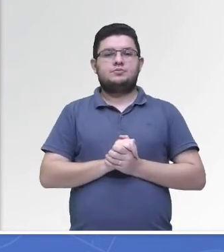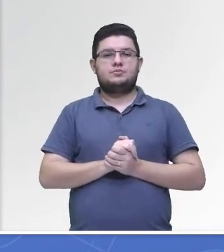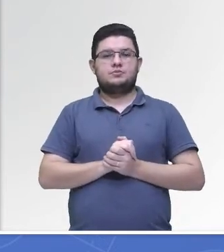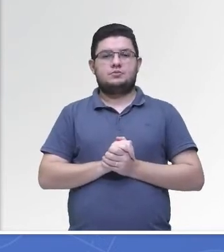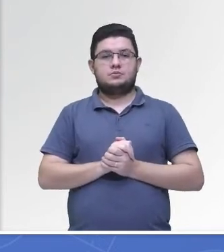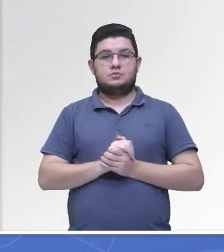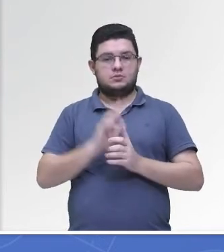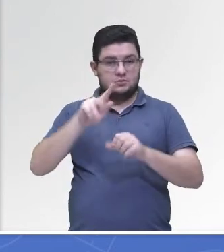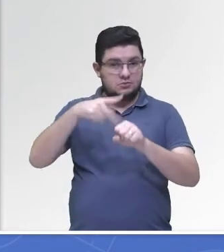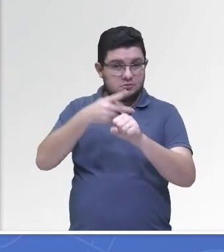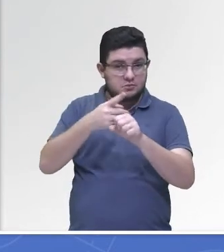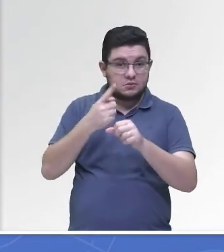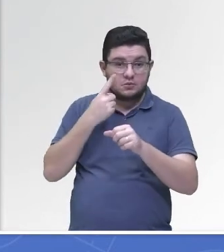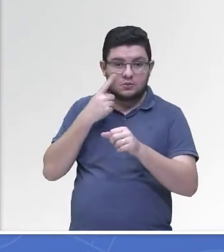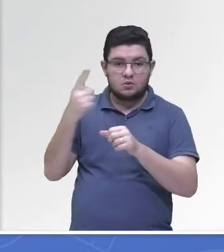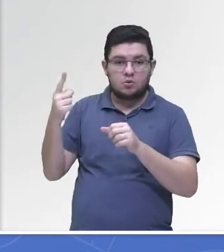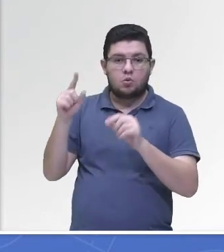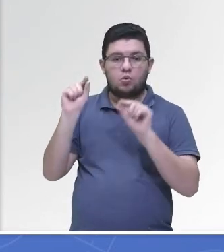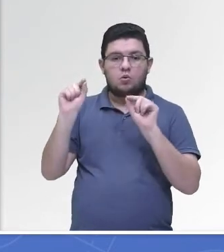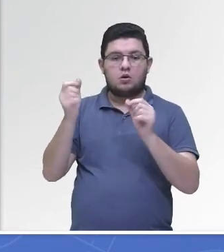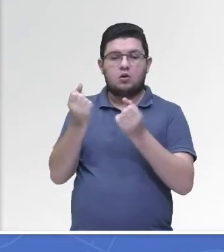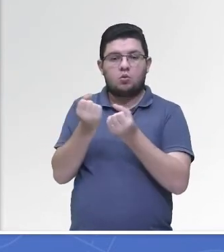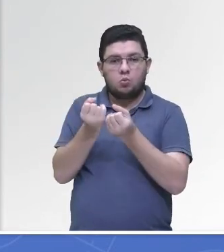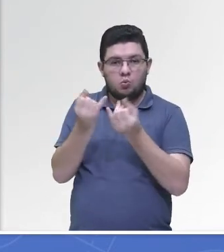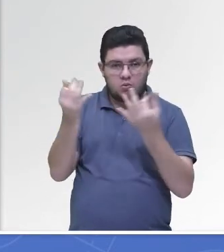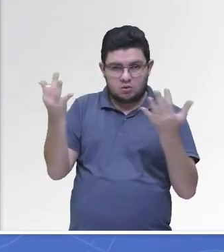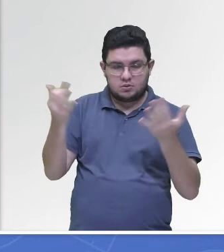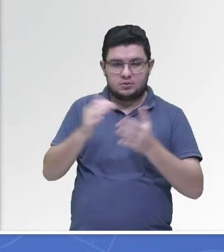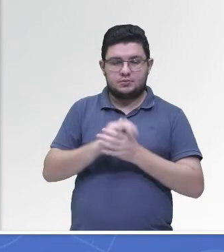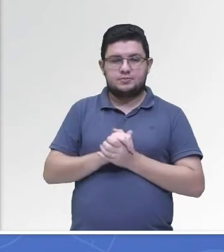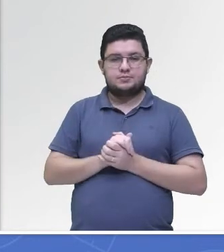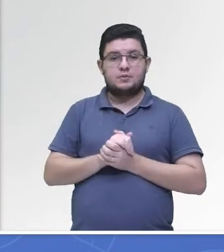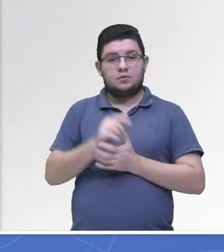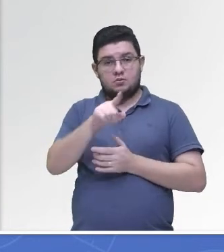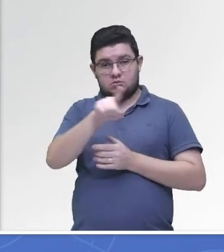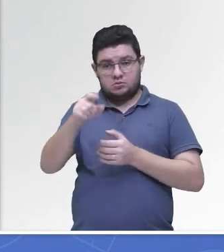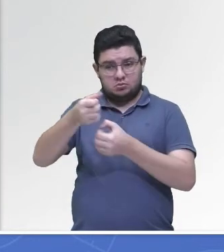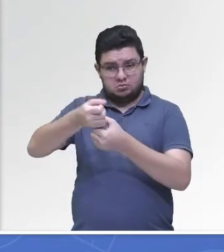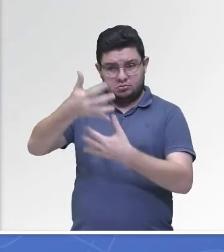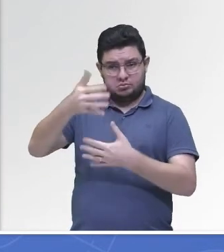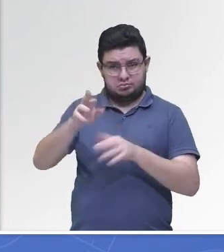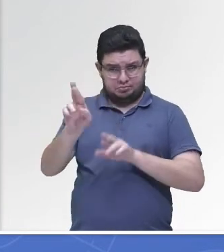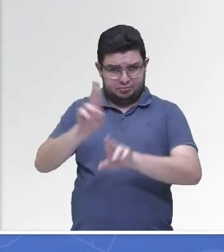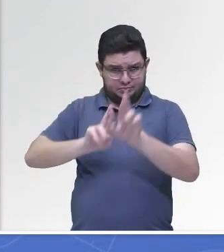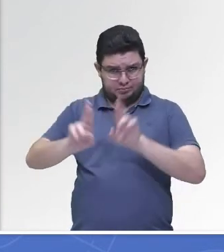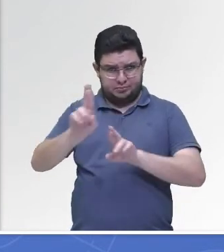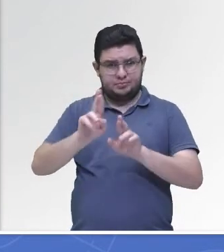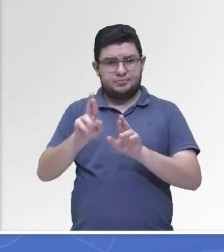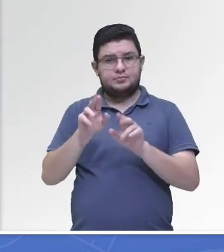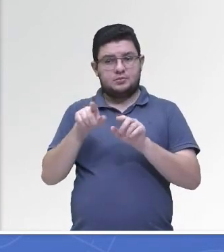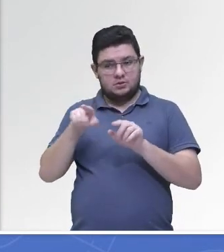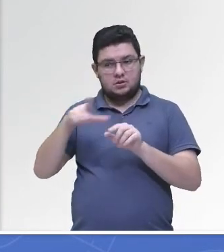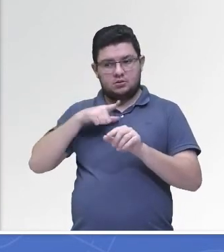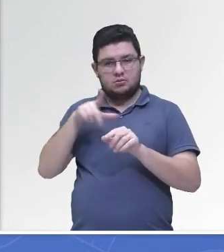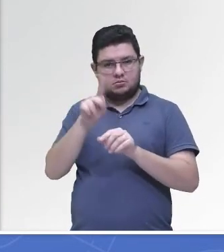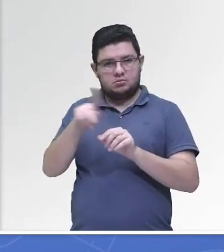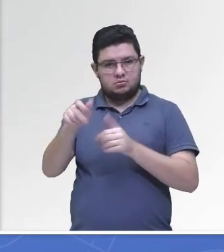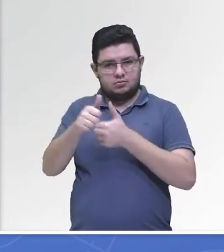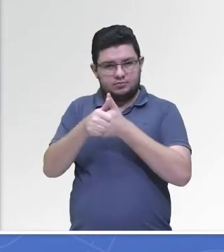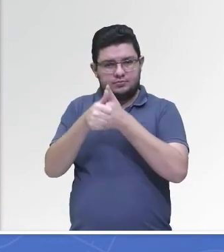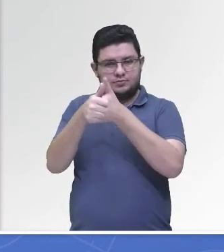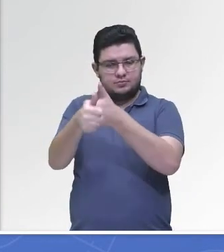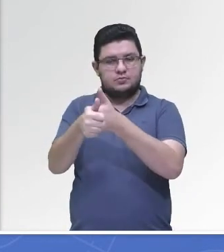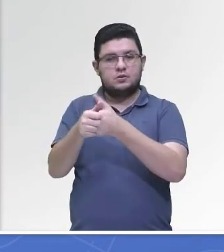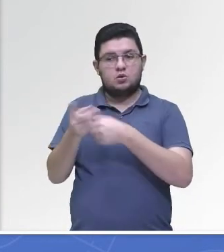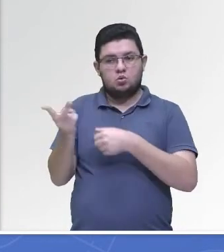Daqui a pouco a gente volta e respondam aí no chat, que as professoras estão aí com vocês. Professora Yara,